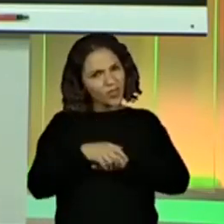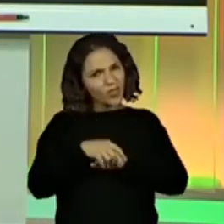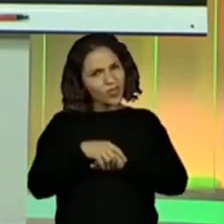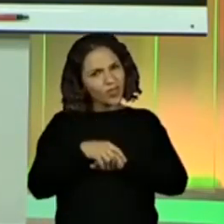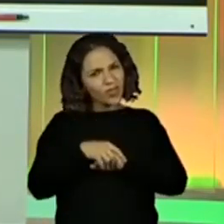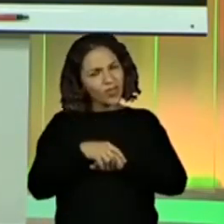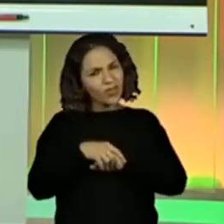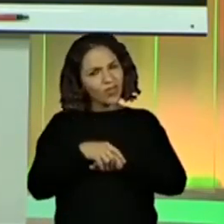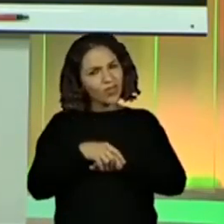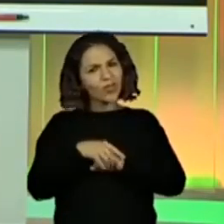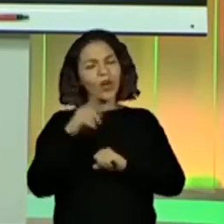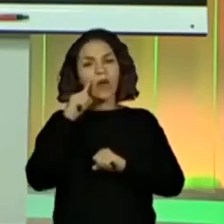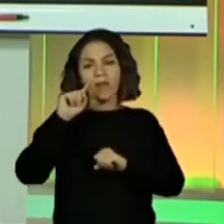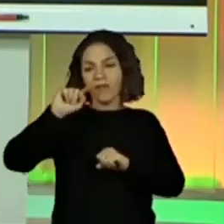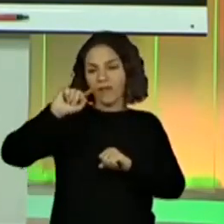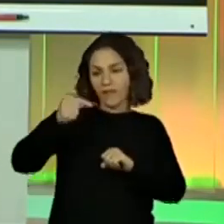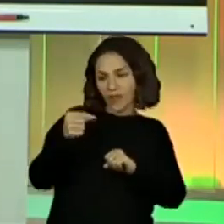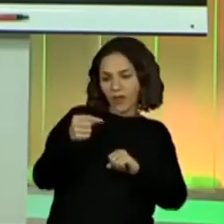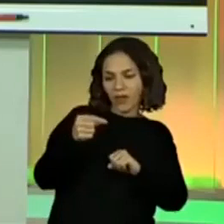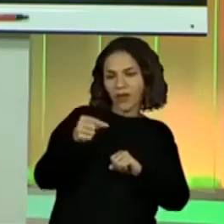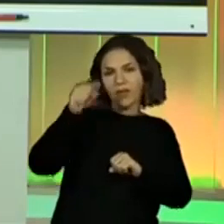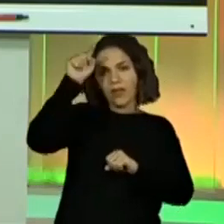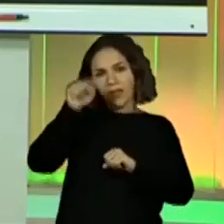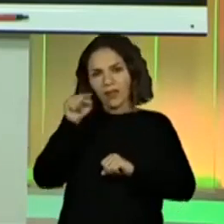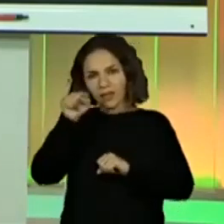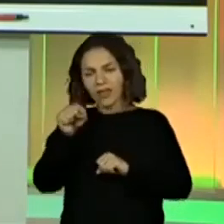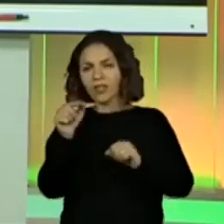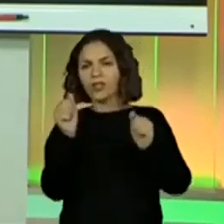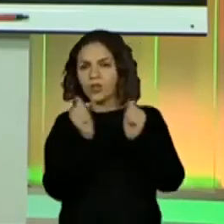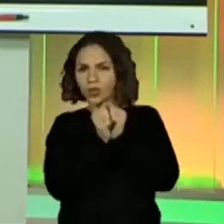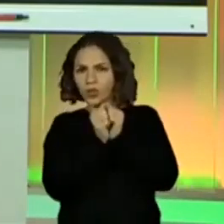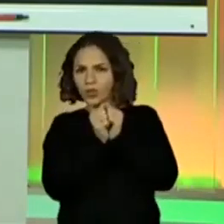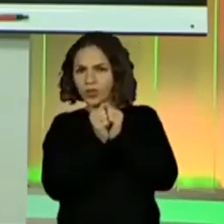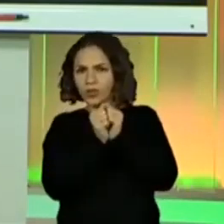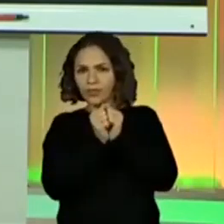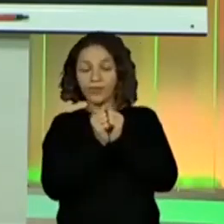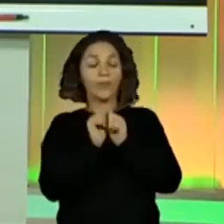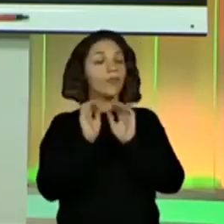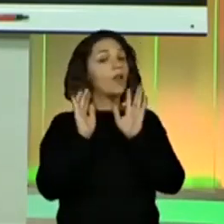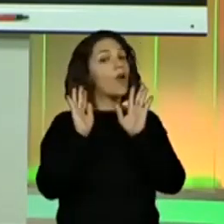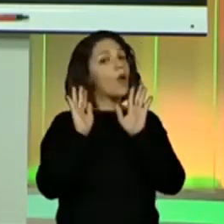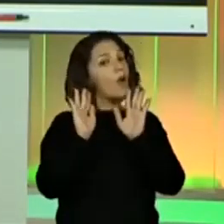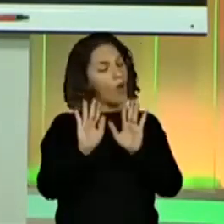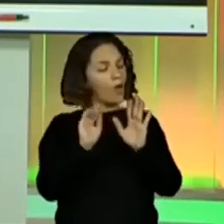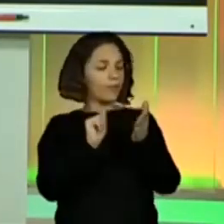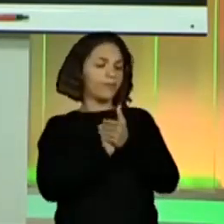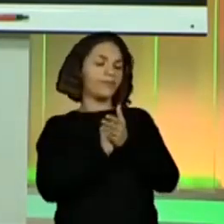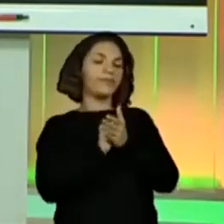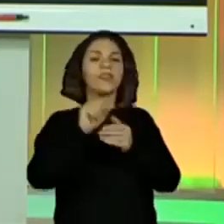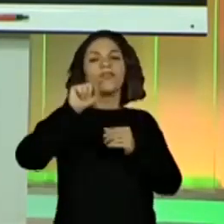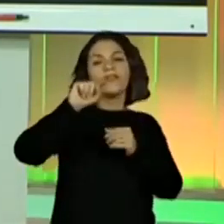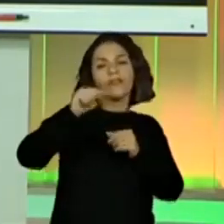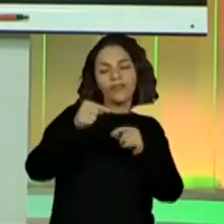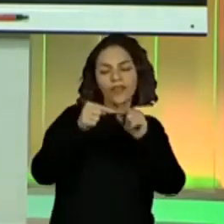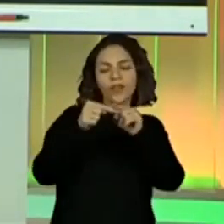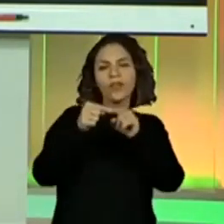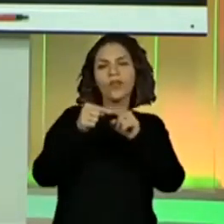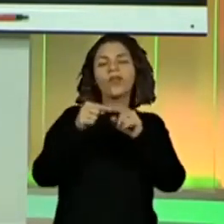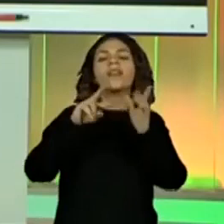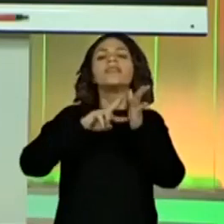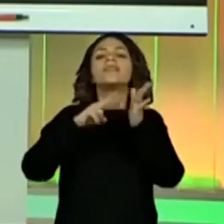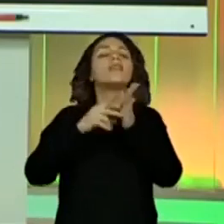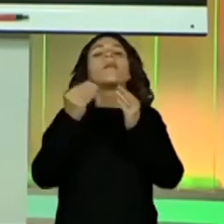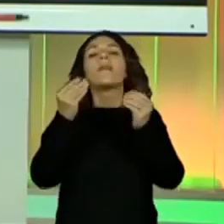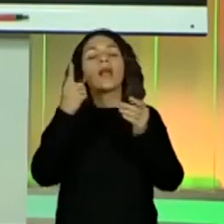Pode colocar vírgula e exclamação junto? Olha, é assim, Nicolas. A vírgula, ela serve para quê? Vamos voltar